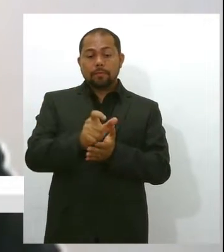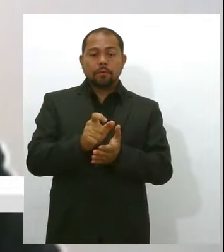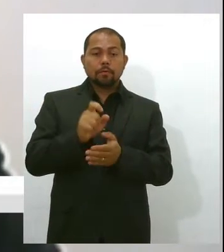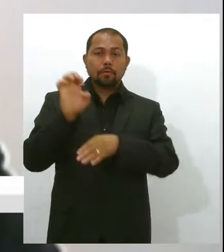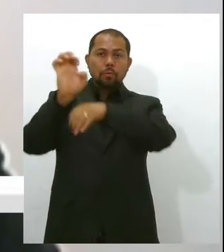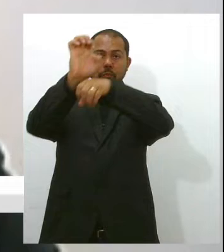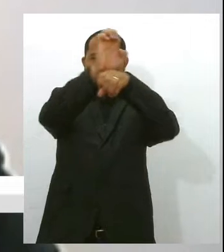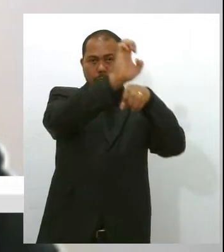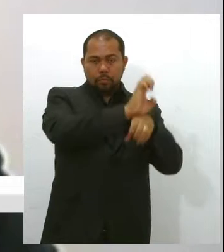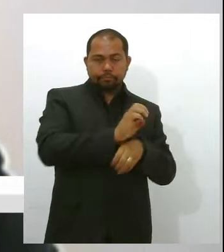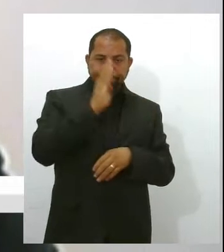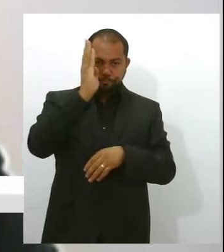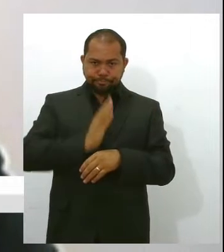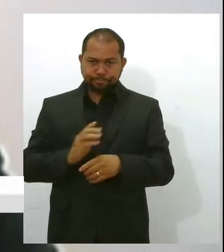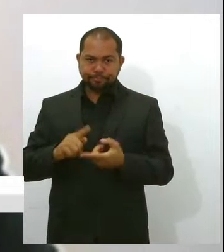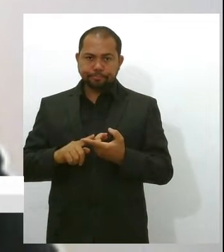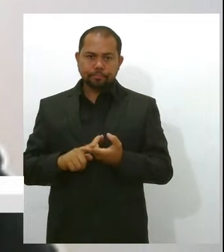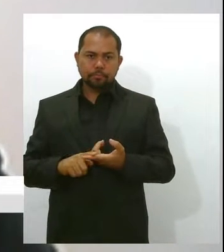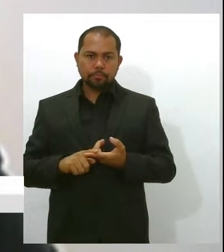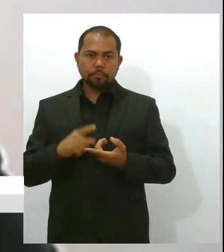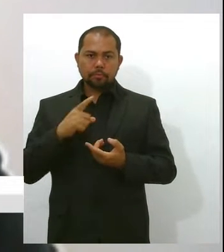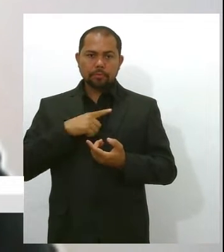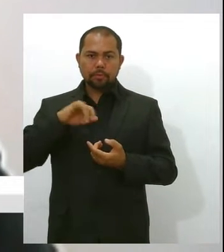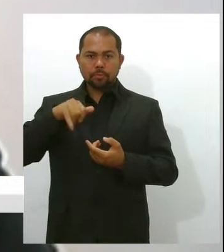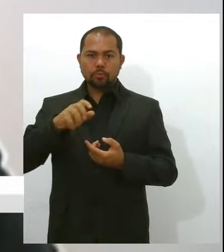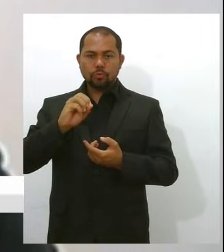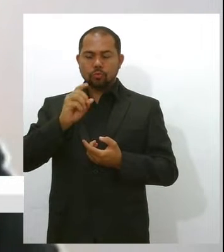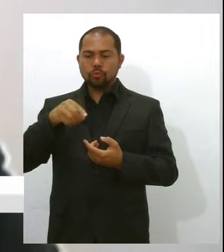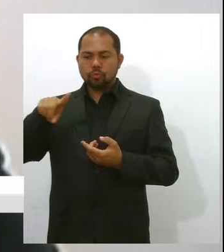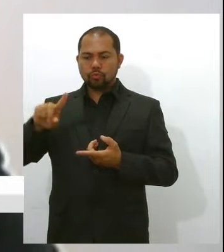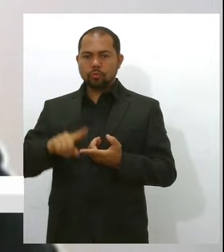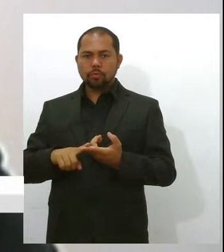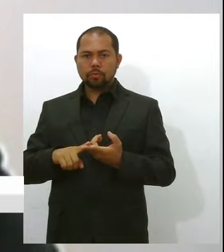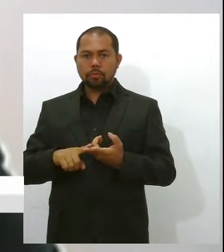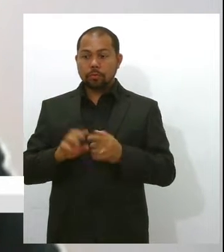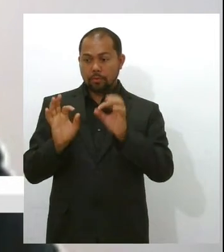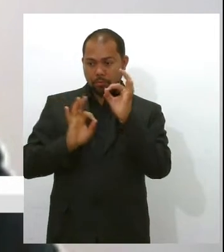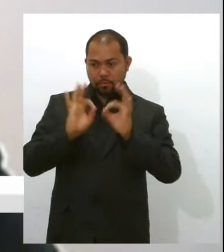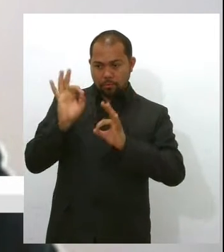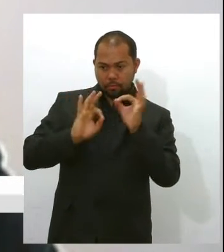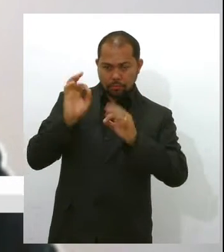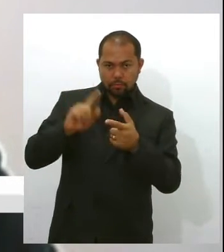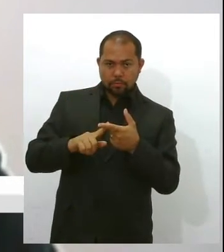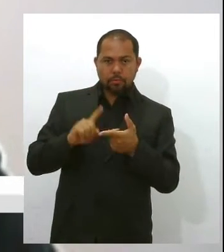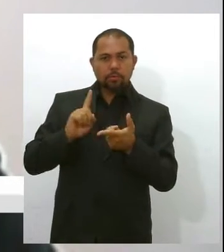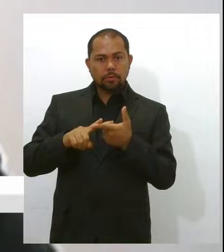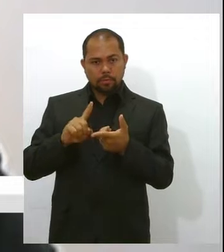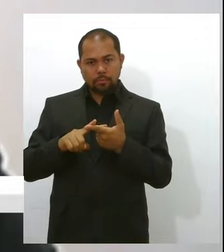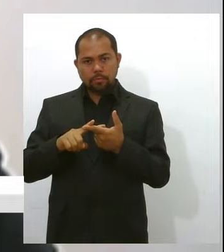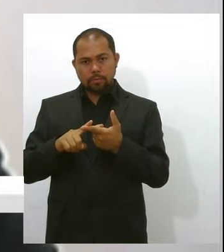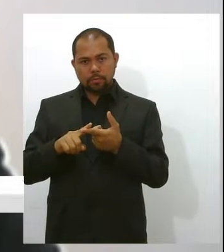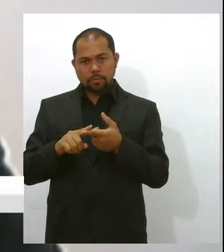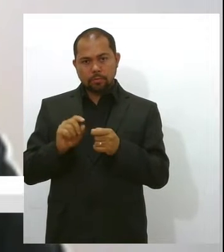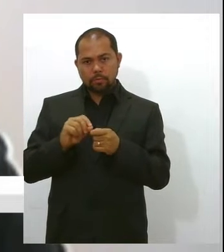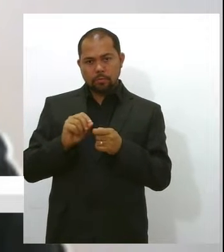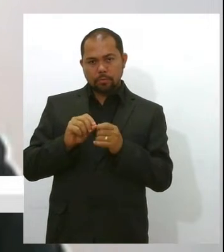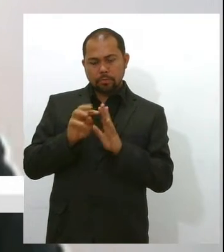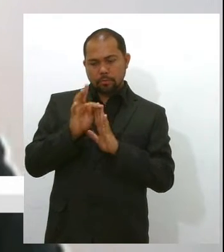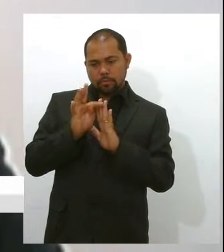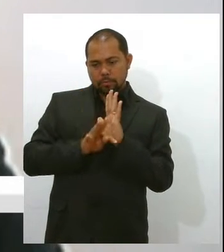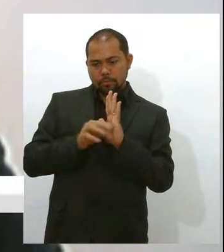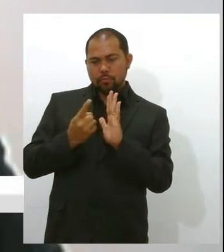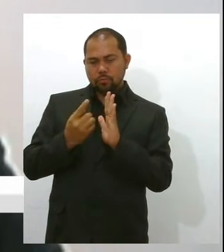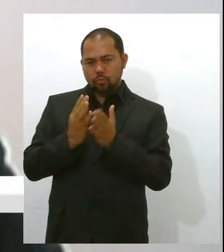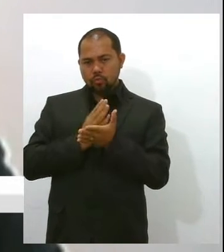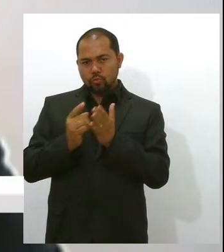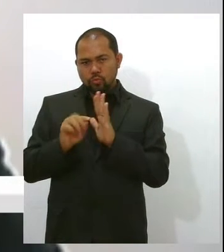Temos o João Bittencourt, que foi o organizador, mas também fez um dos textos. Ele é lá